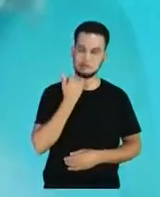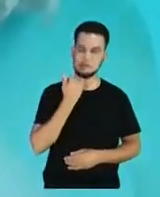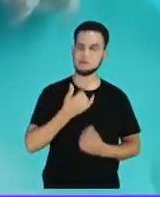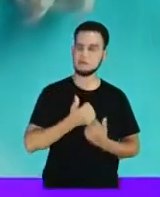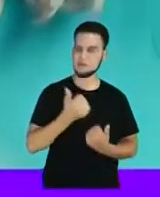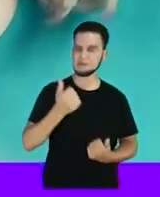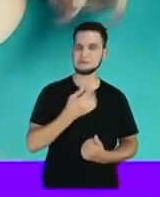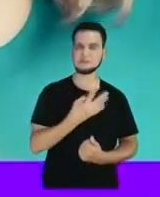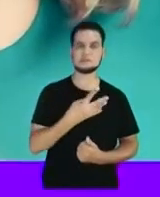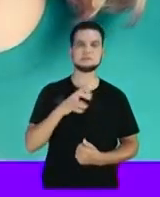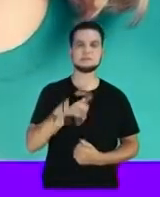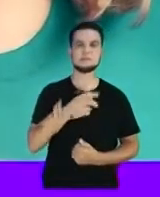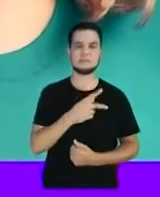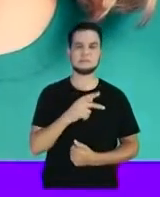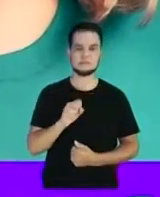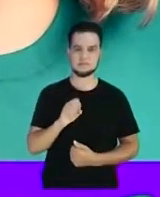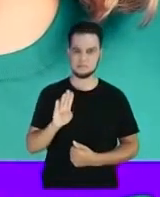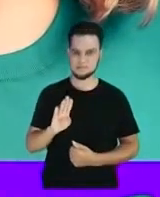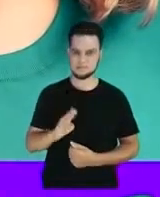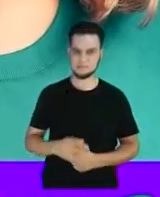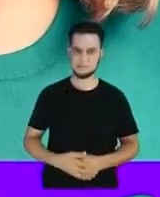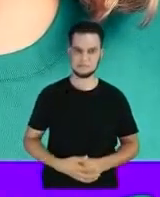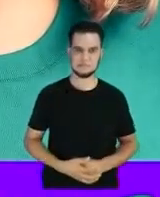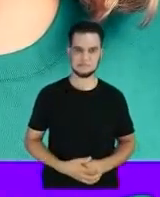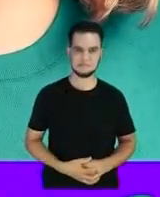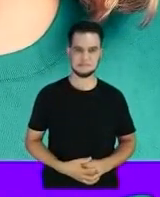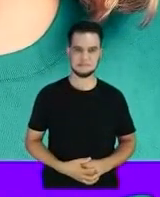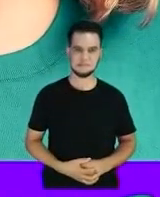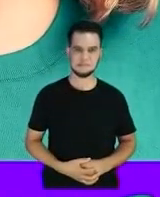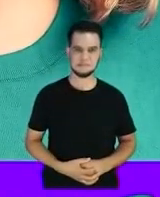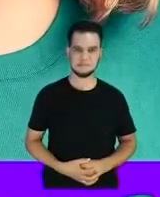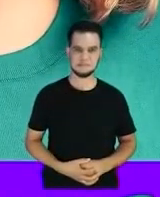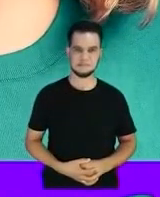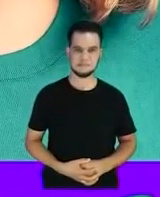Vote Luisa Barreto, prefeita. Juvenal Araújo, vice-prefeito. Vote 45, PSDB.